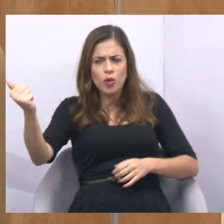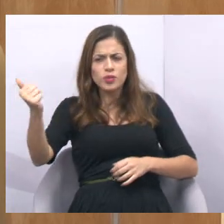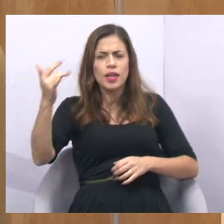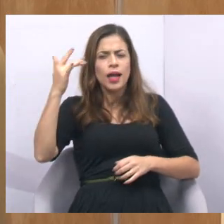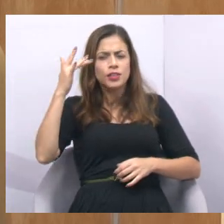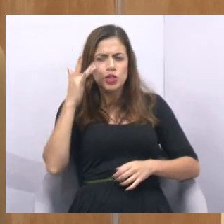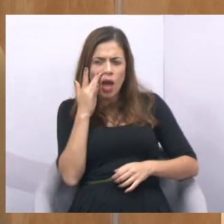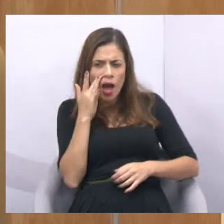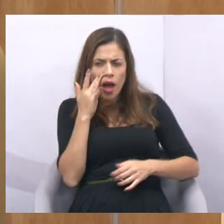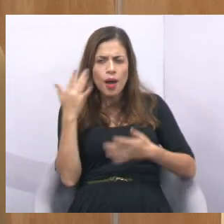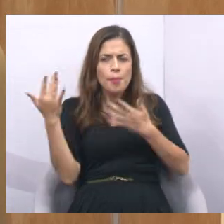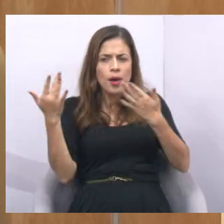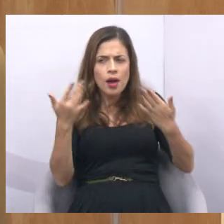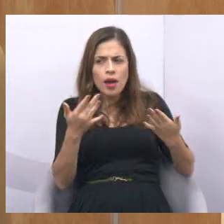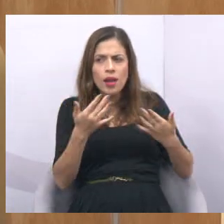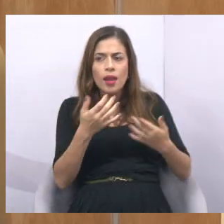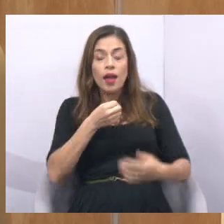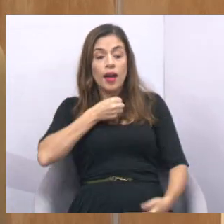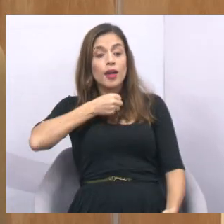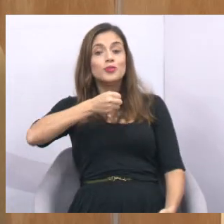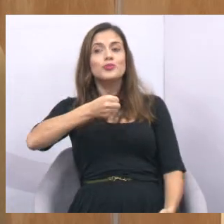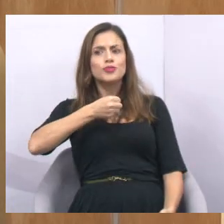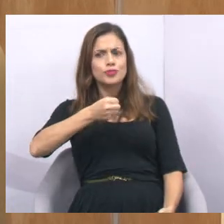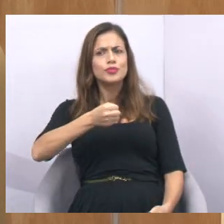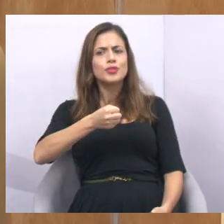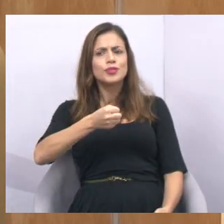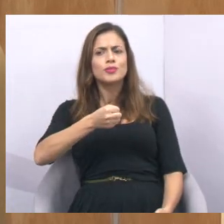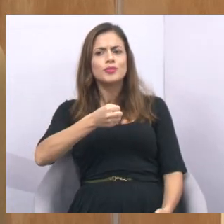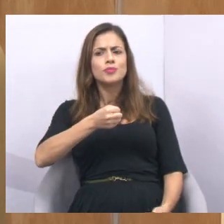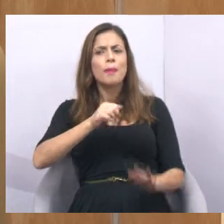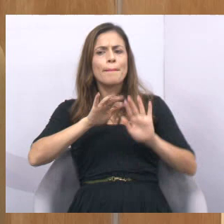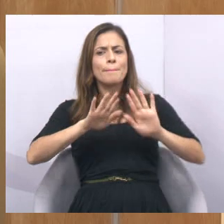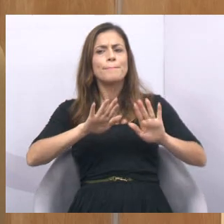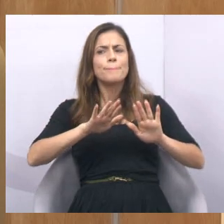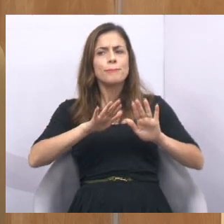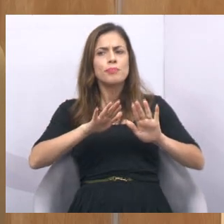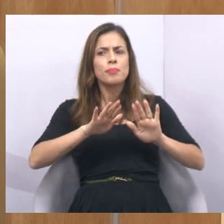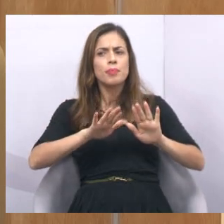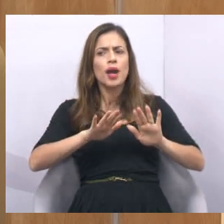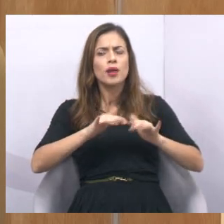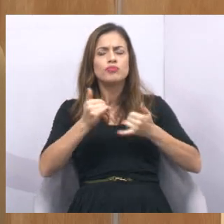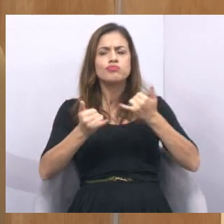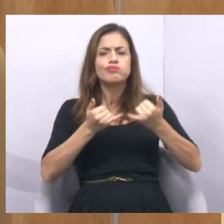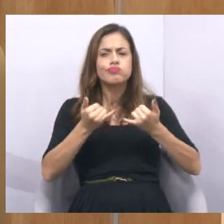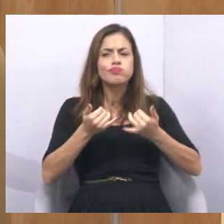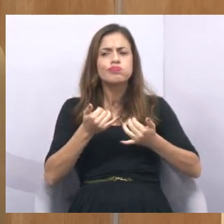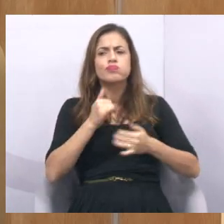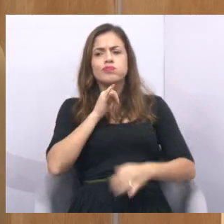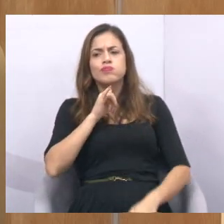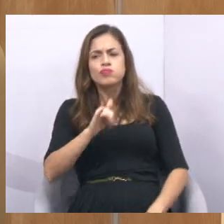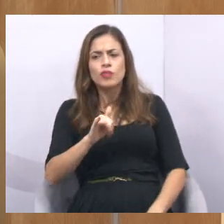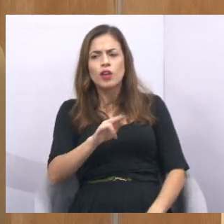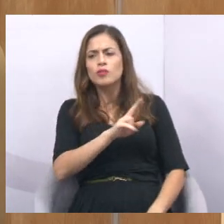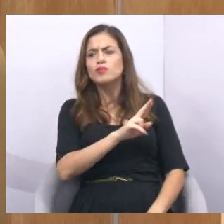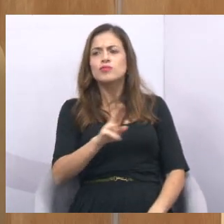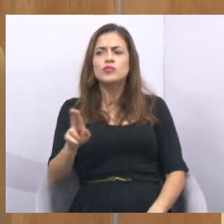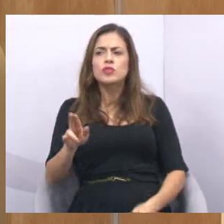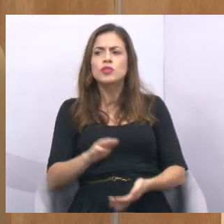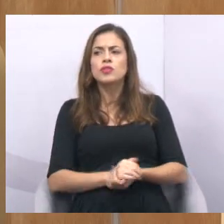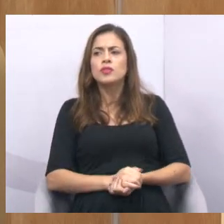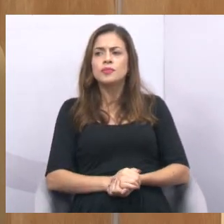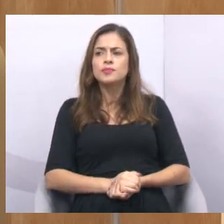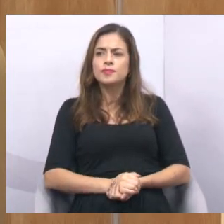admiram, eles anunciam durante o jogo. Parou, intervalo, um tempo técnico,